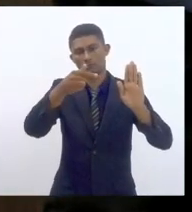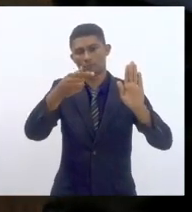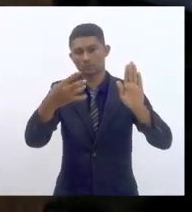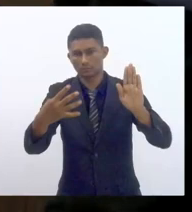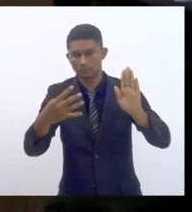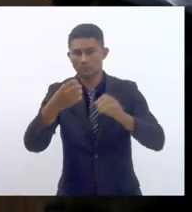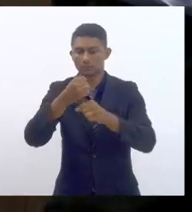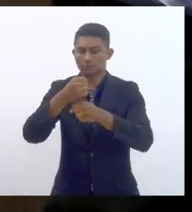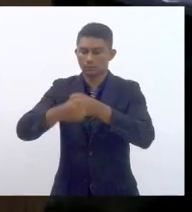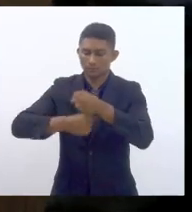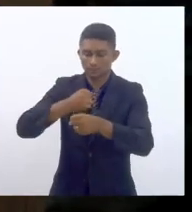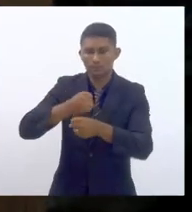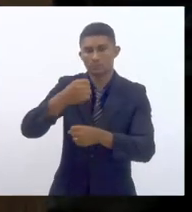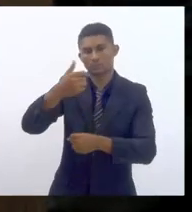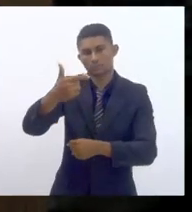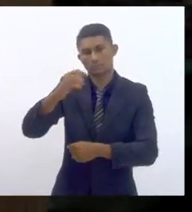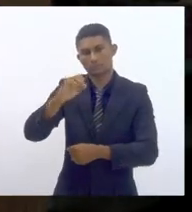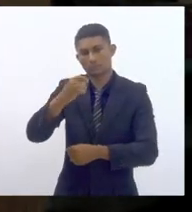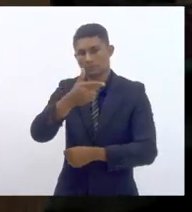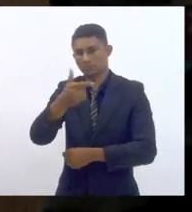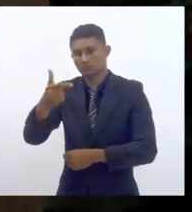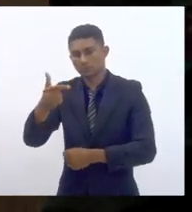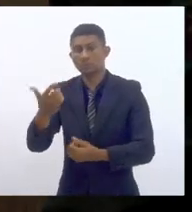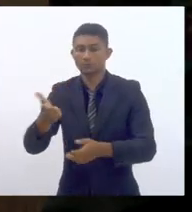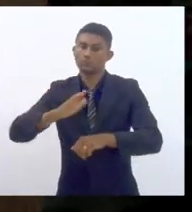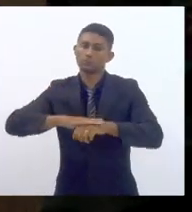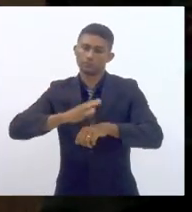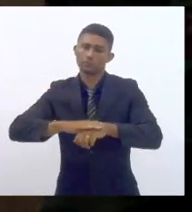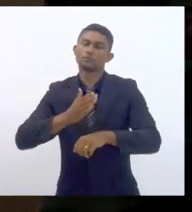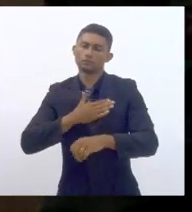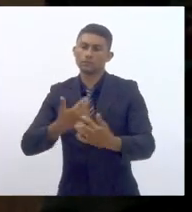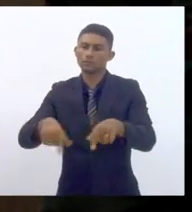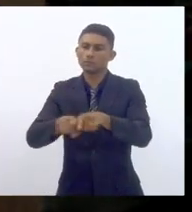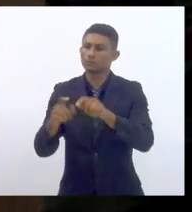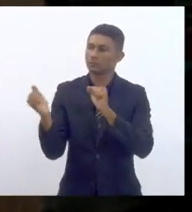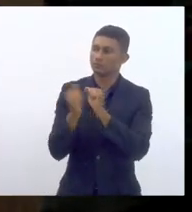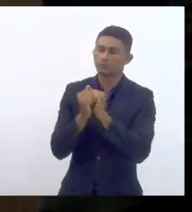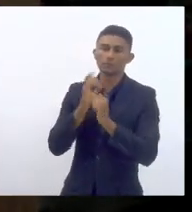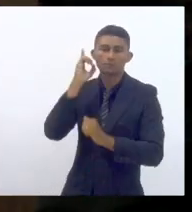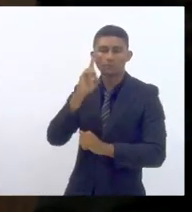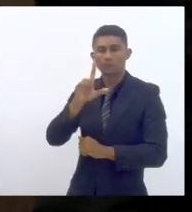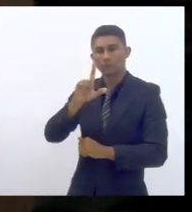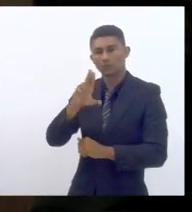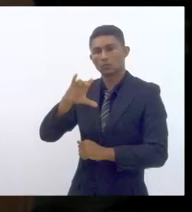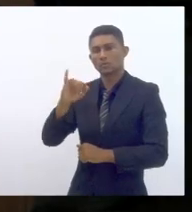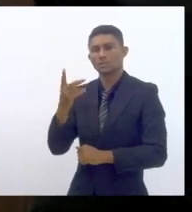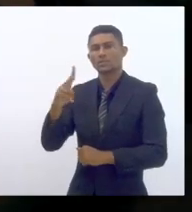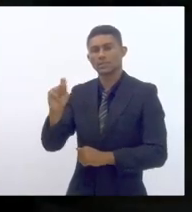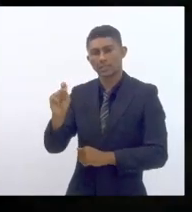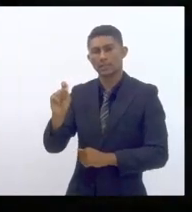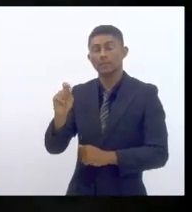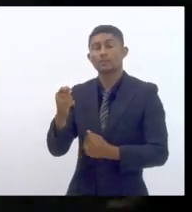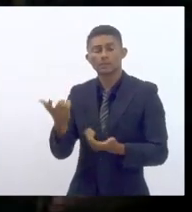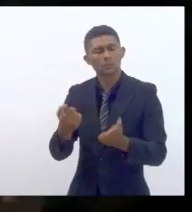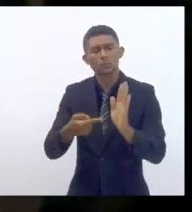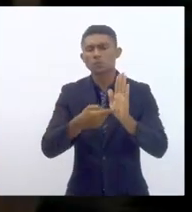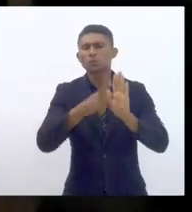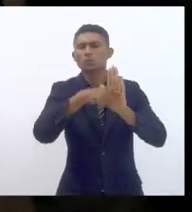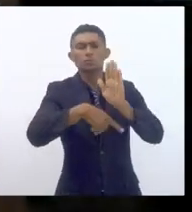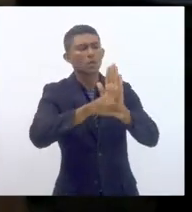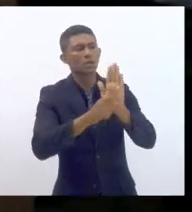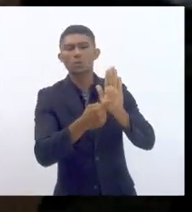5374 de 22, que fui autor com a deputada Lucinha e que prorrogou